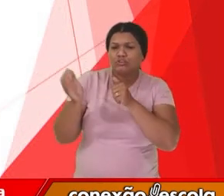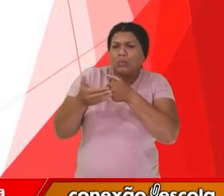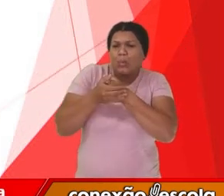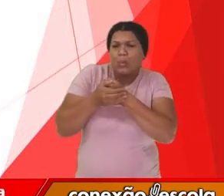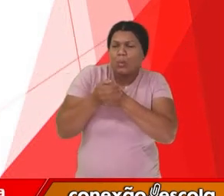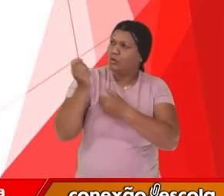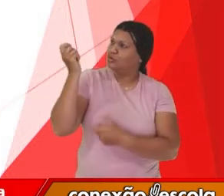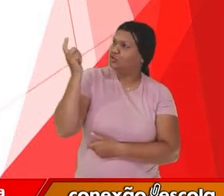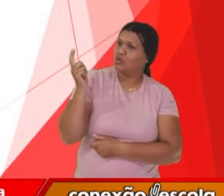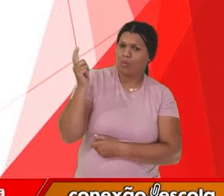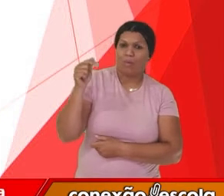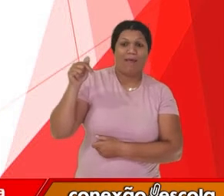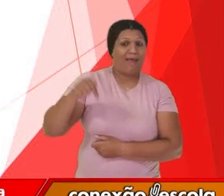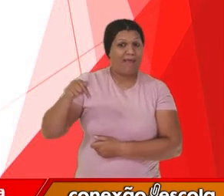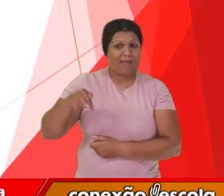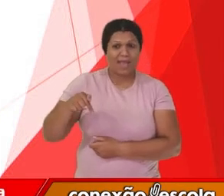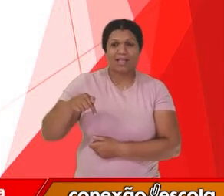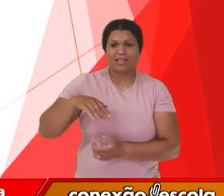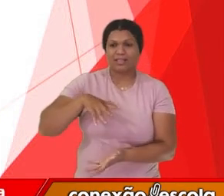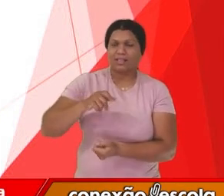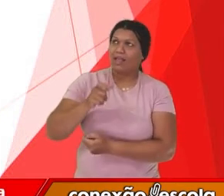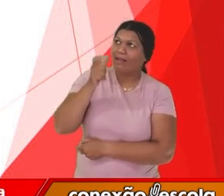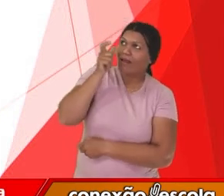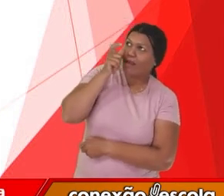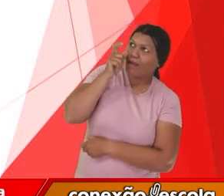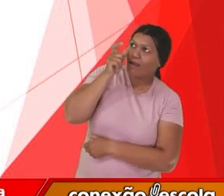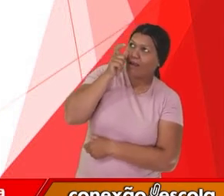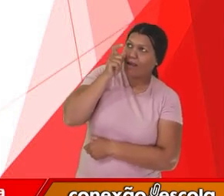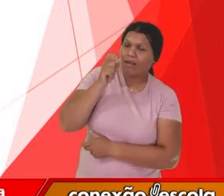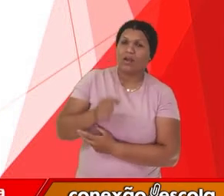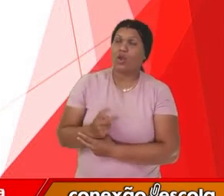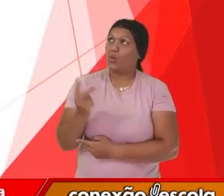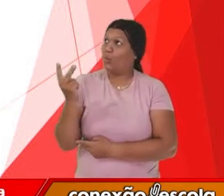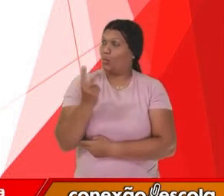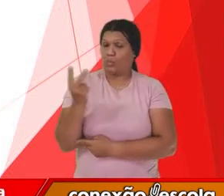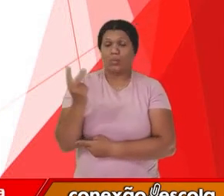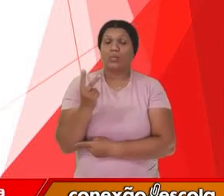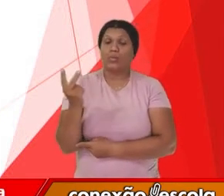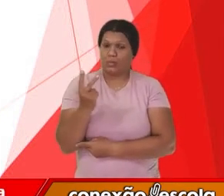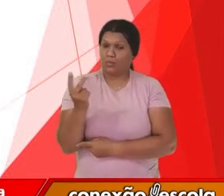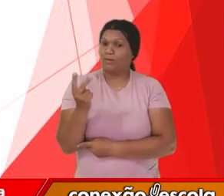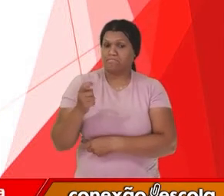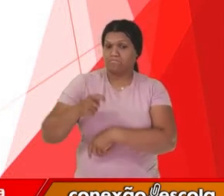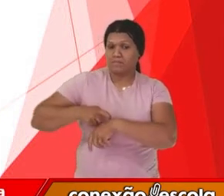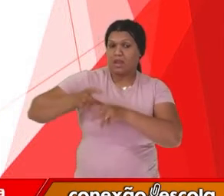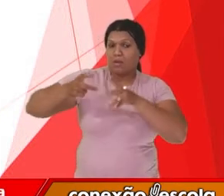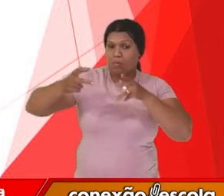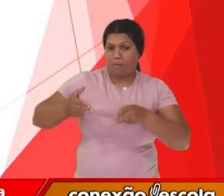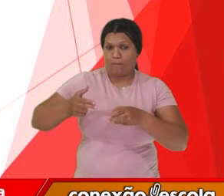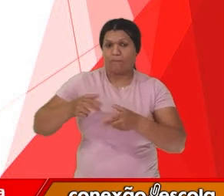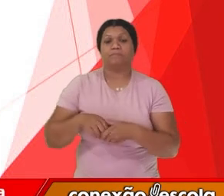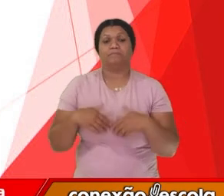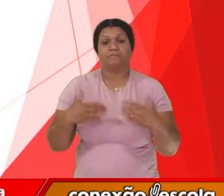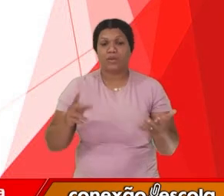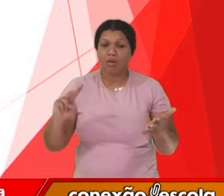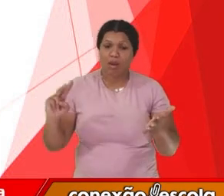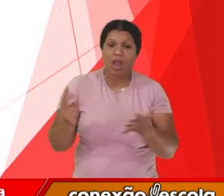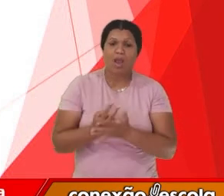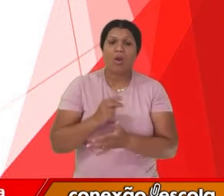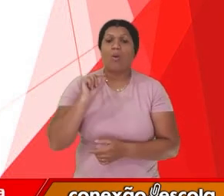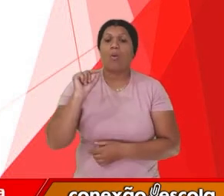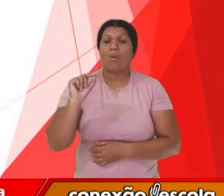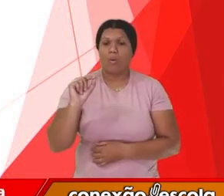Sol para quem está aqui na Terra observando, tanto um astro quanto o outro. Então, nesse caso, quando